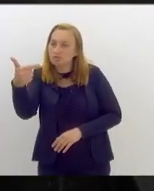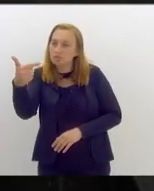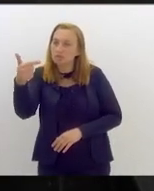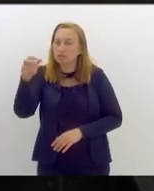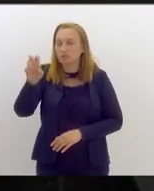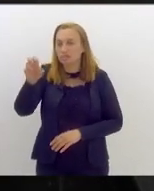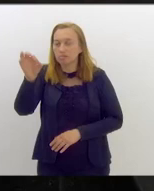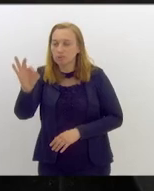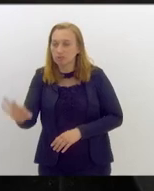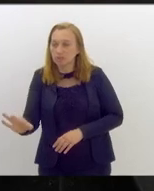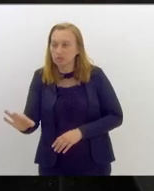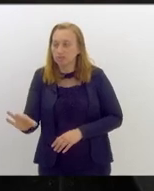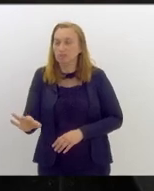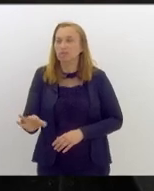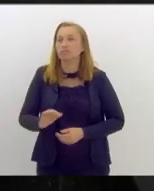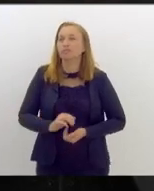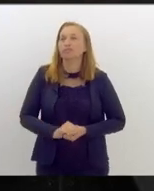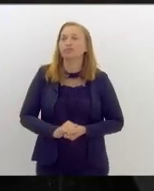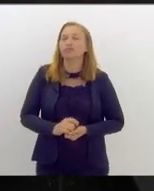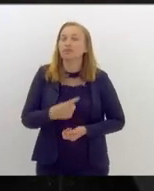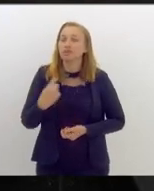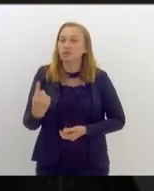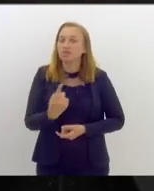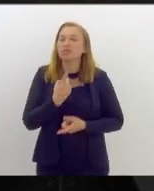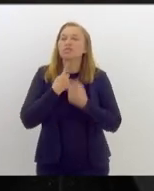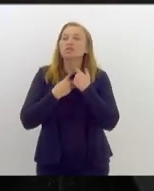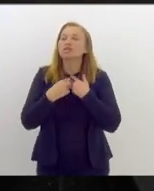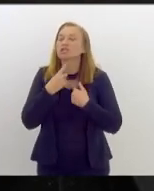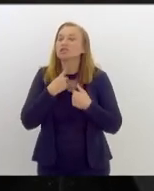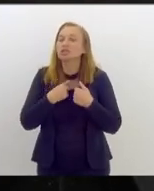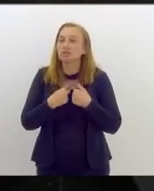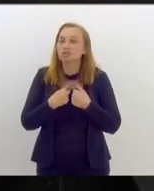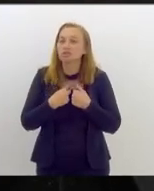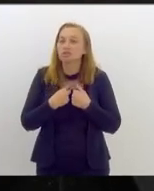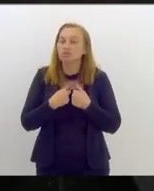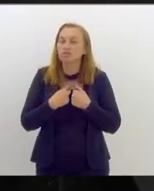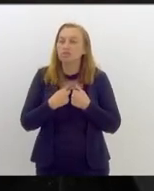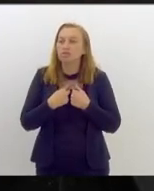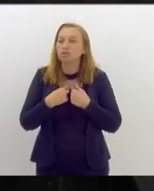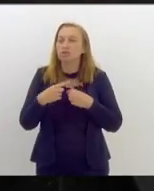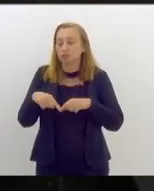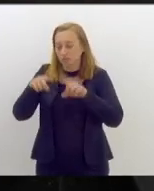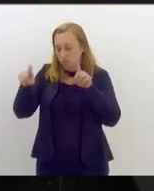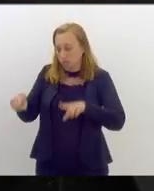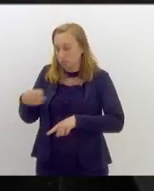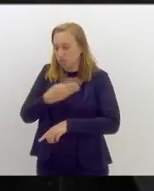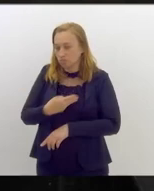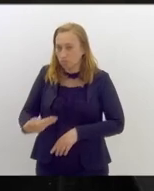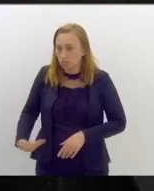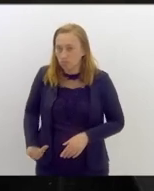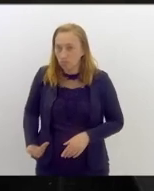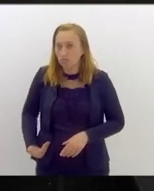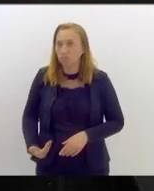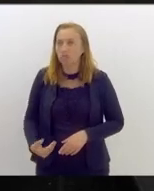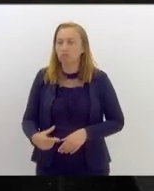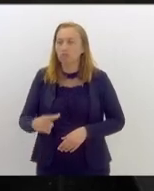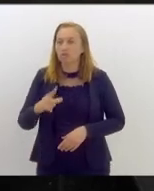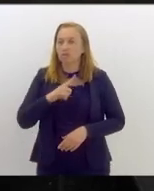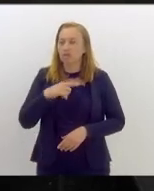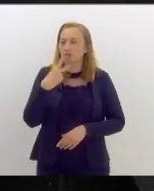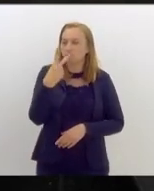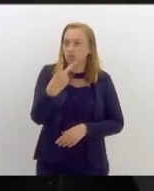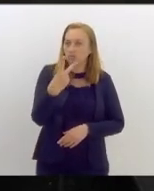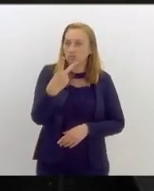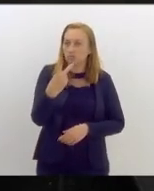6,525%. e é isso que nós desejamos que os funcionários públicos tem umas duas